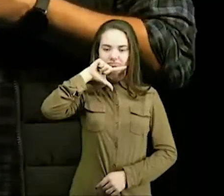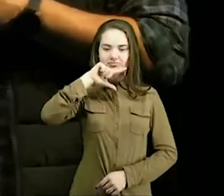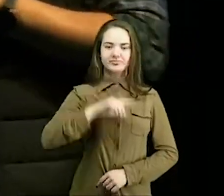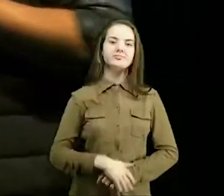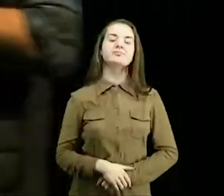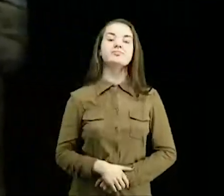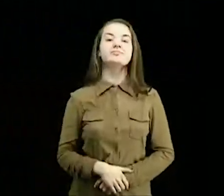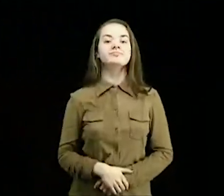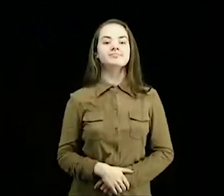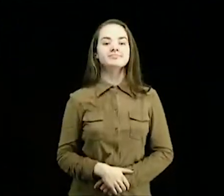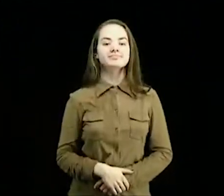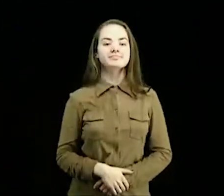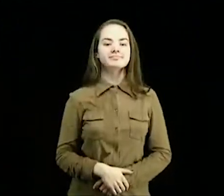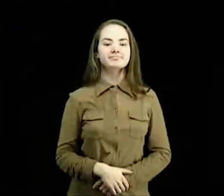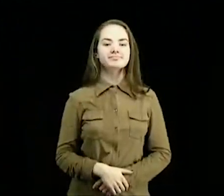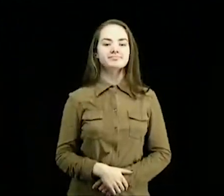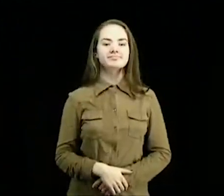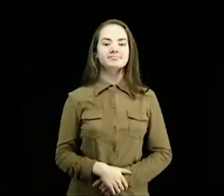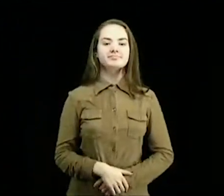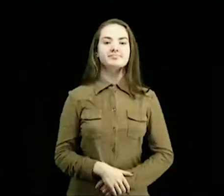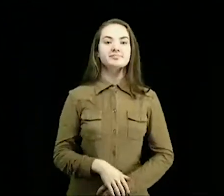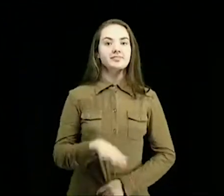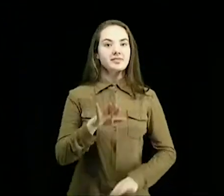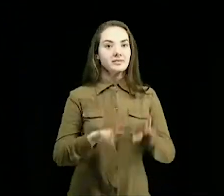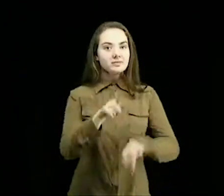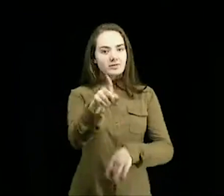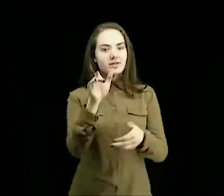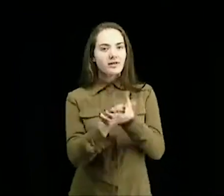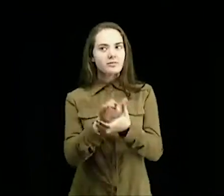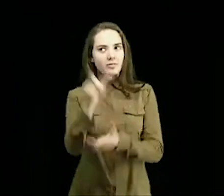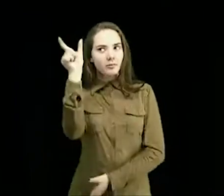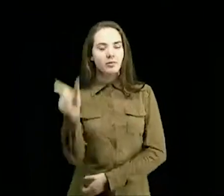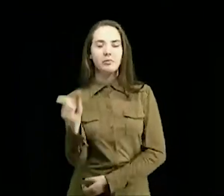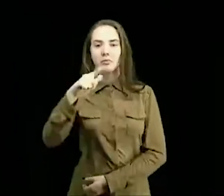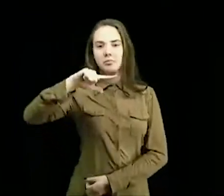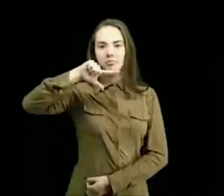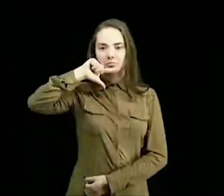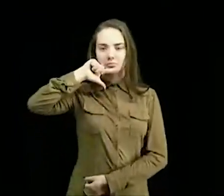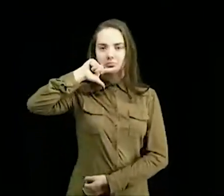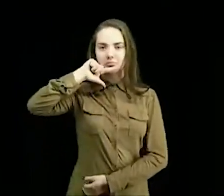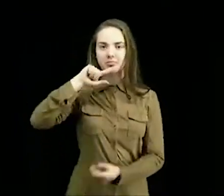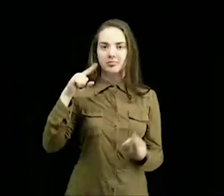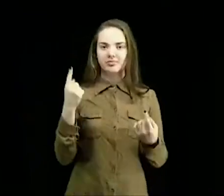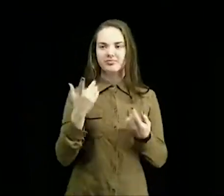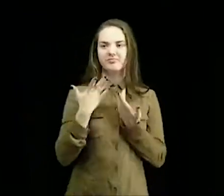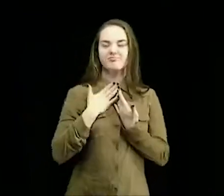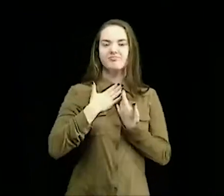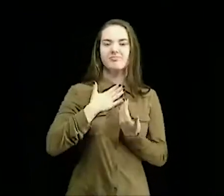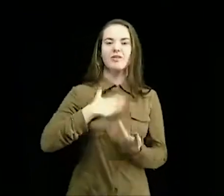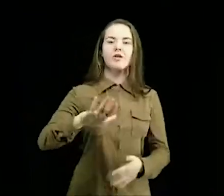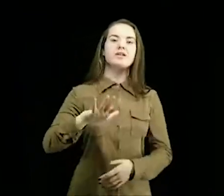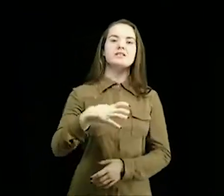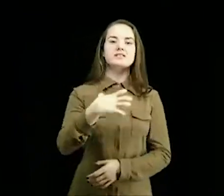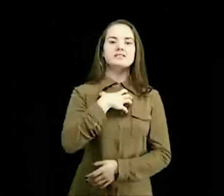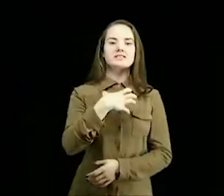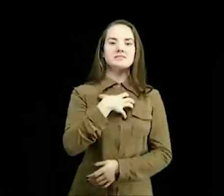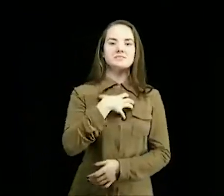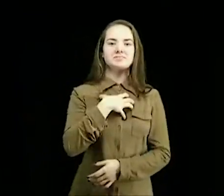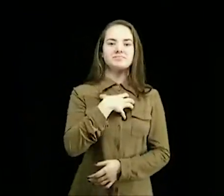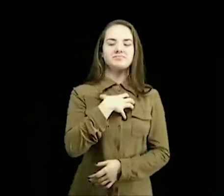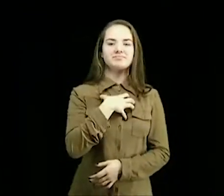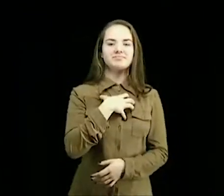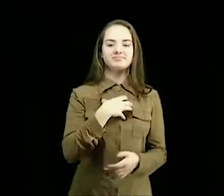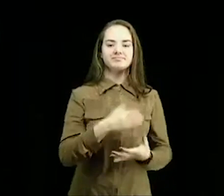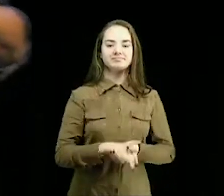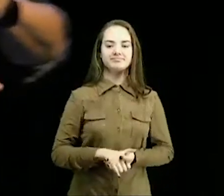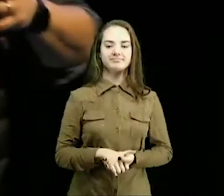Outra vez, meu irmão, você tenha casado com uma mulher antipática. É contra o sentimento. Tem aquela